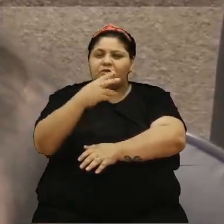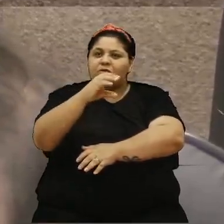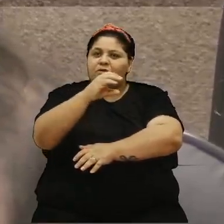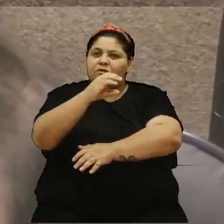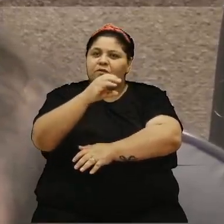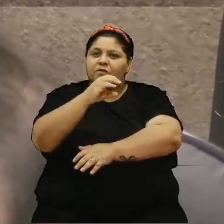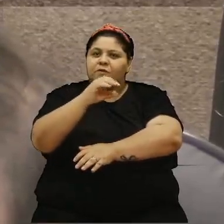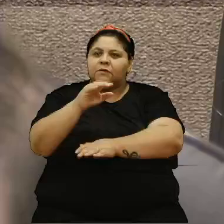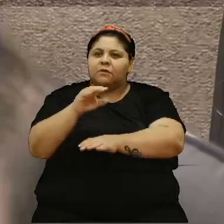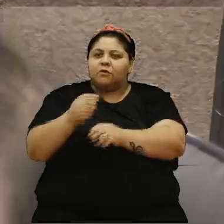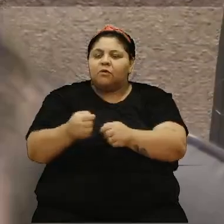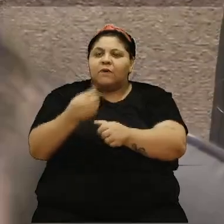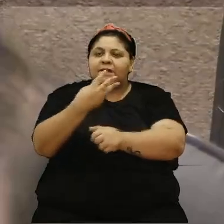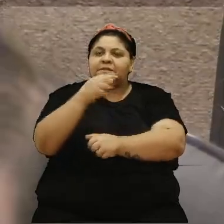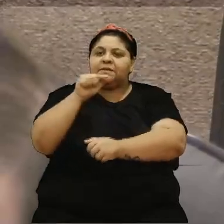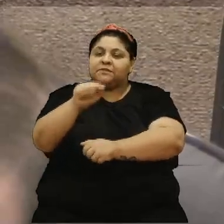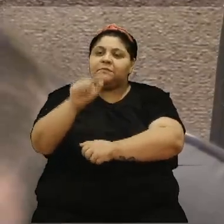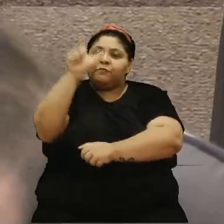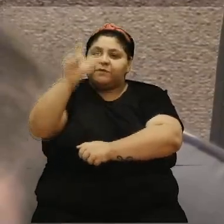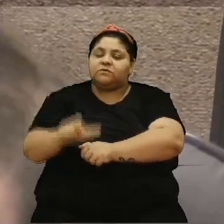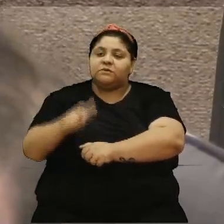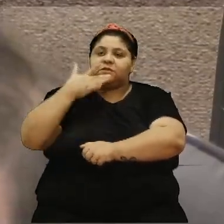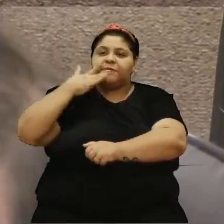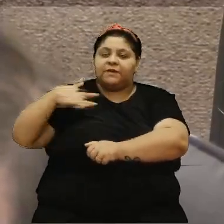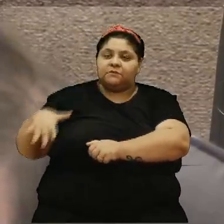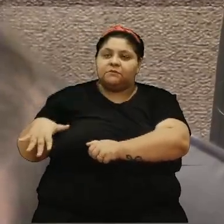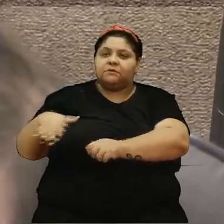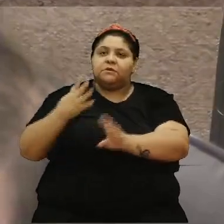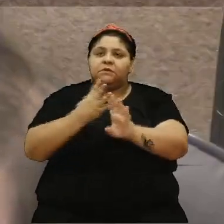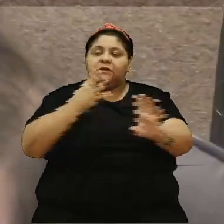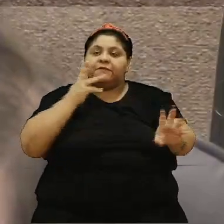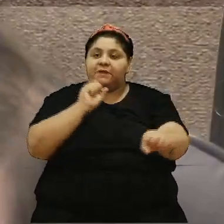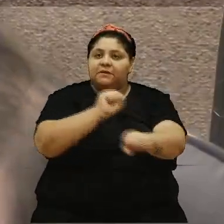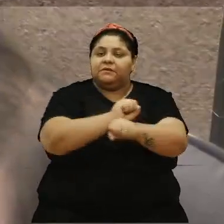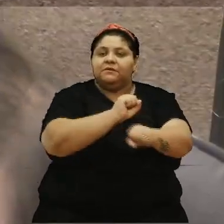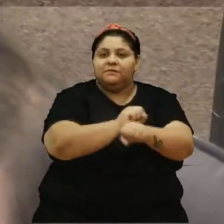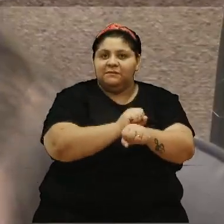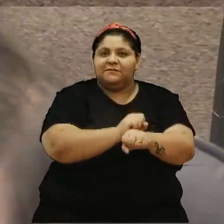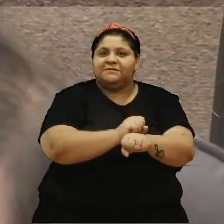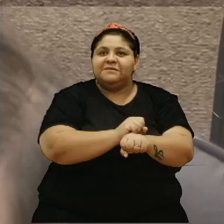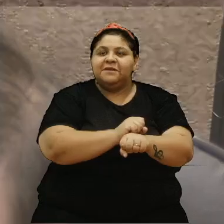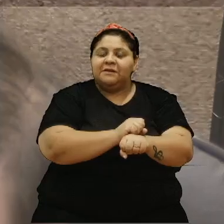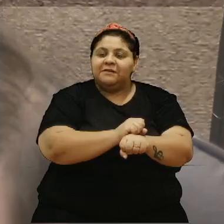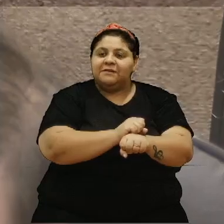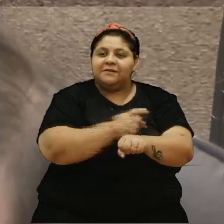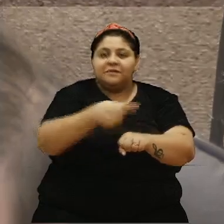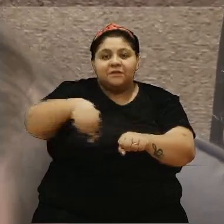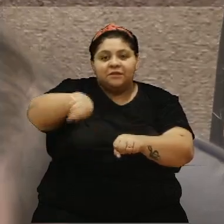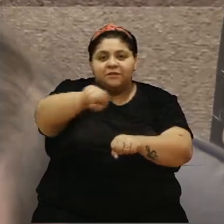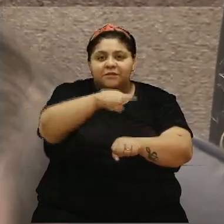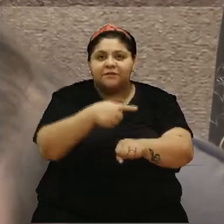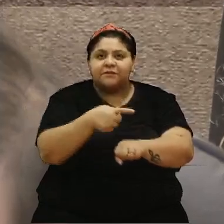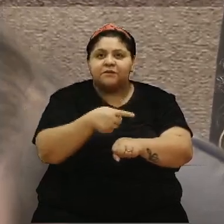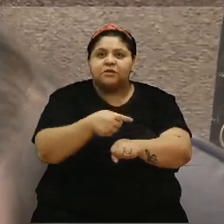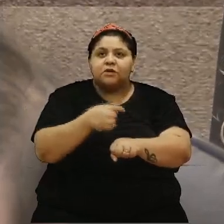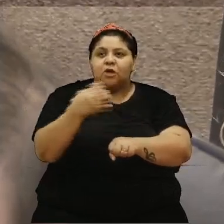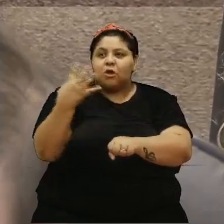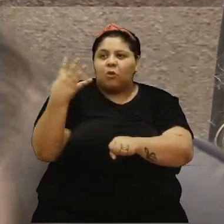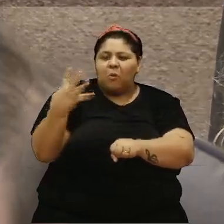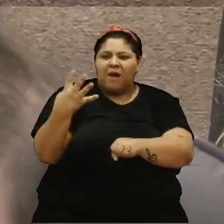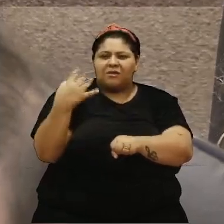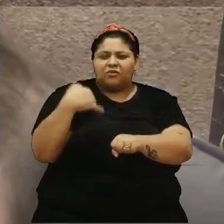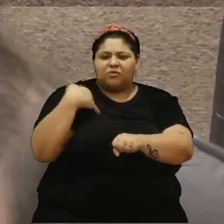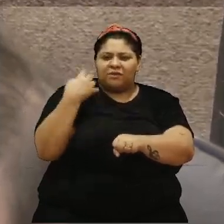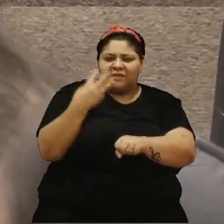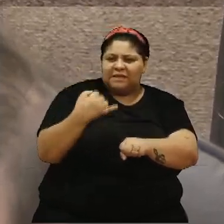2.261 pessoas aguardando, principalmente as crianças, né, aguardando isso, e a gente pegar de 4 anos, 3